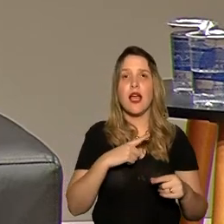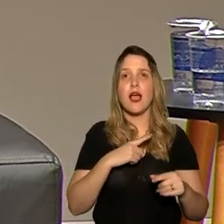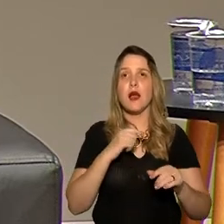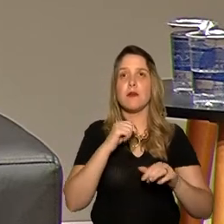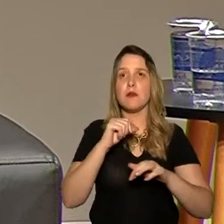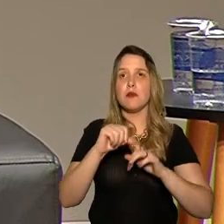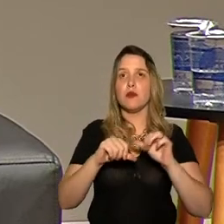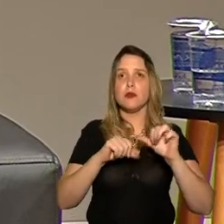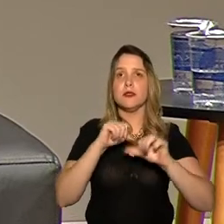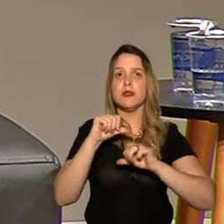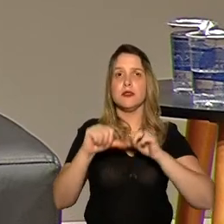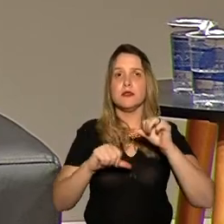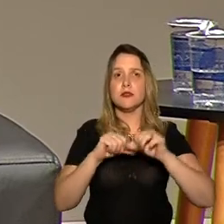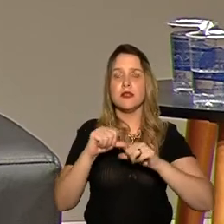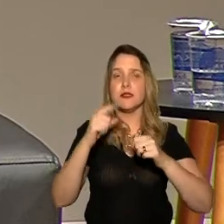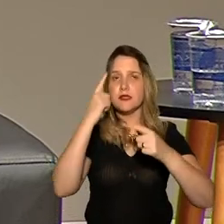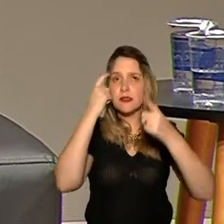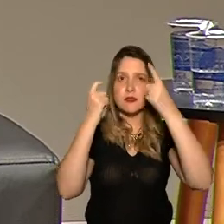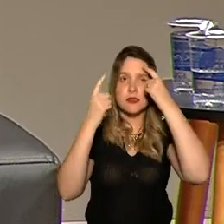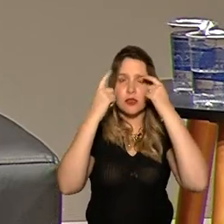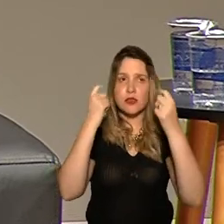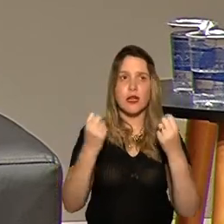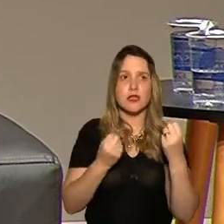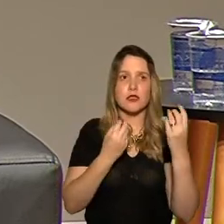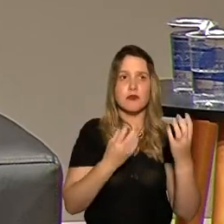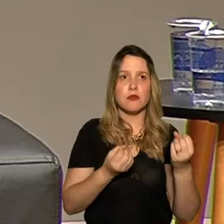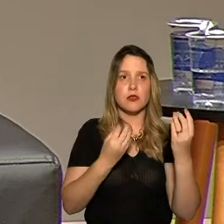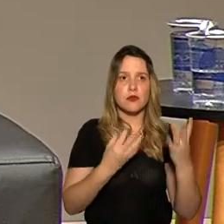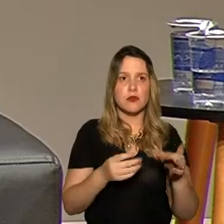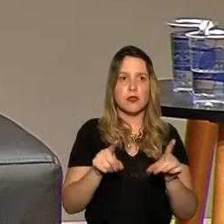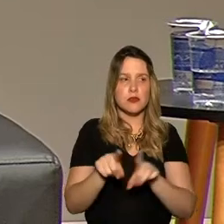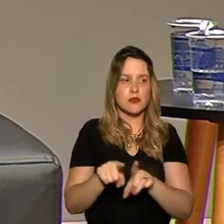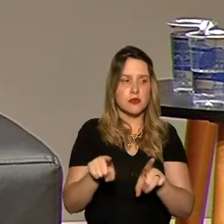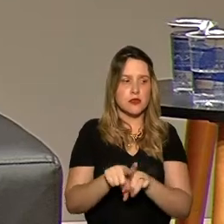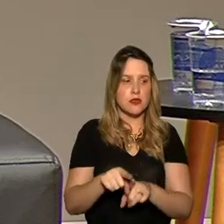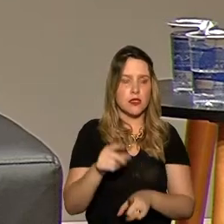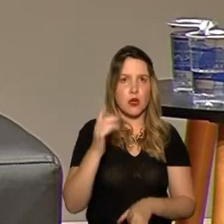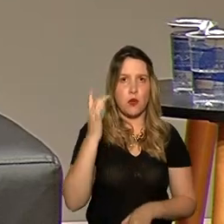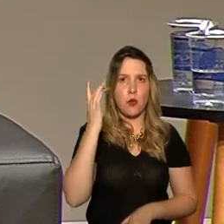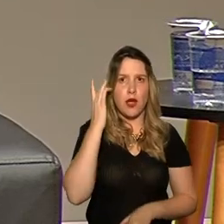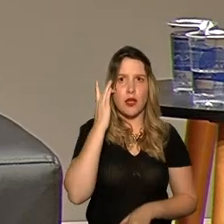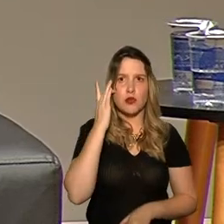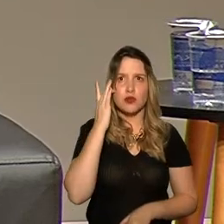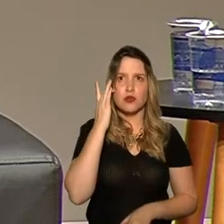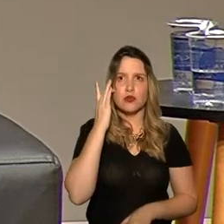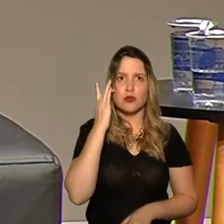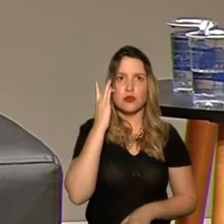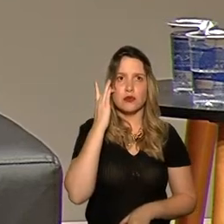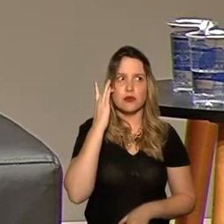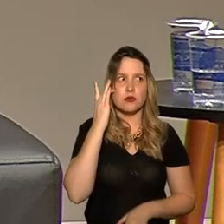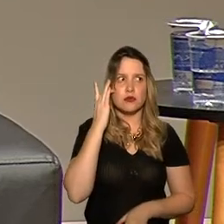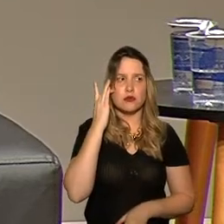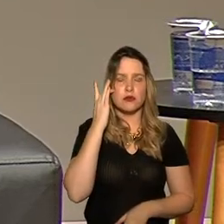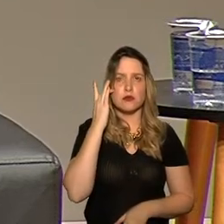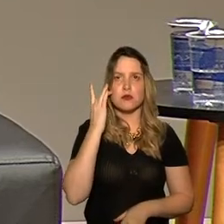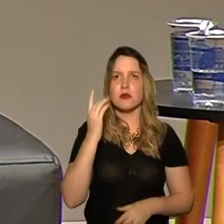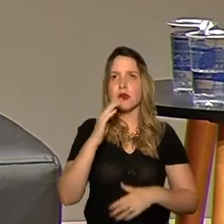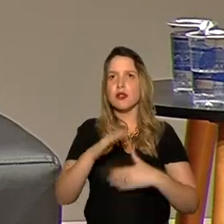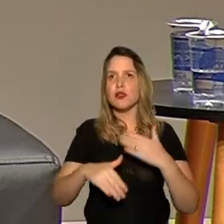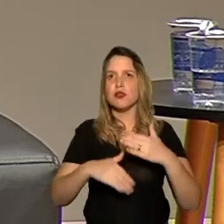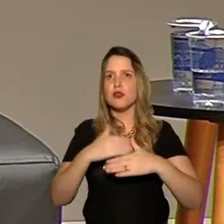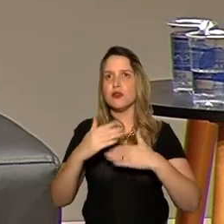tanto em relação a essa ideia de formação de público eu acho que é quase Regra geral